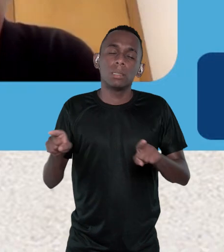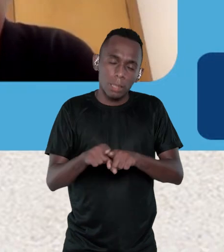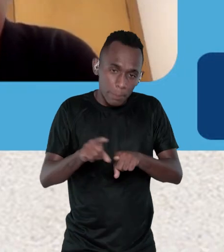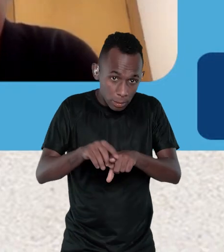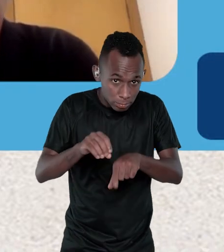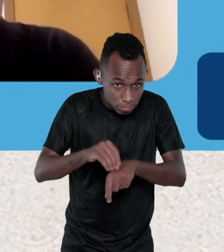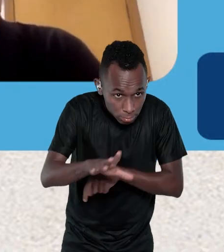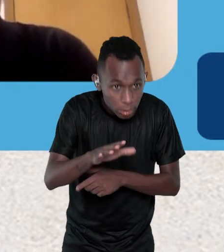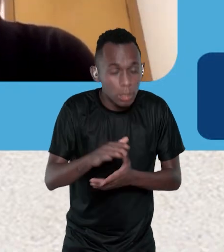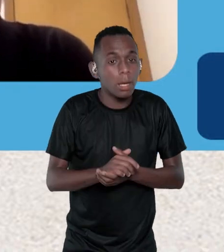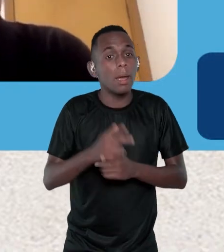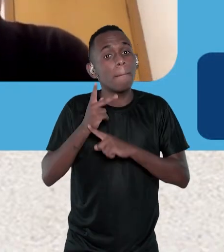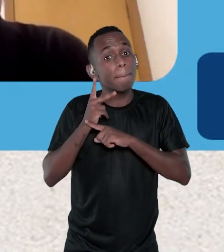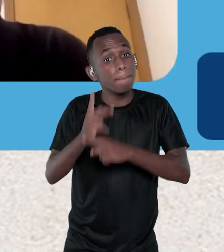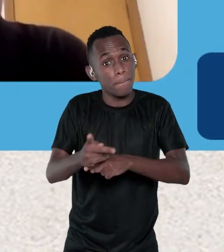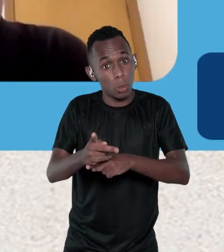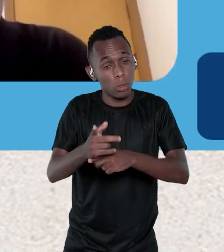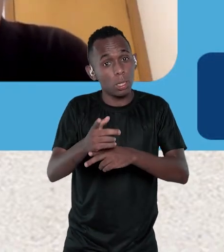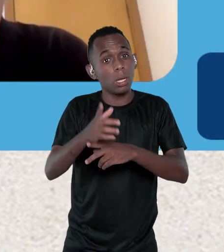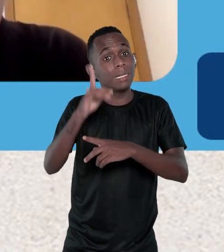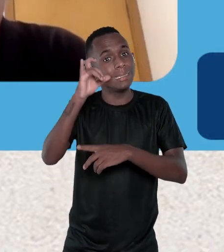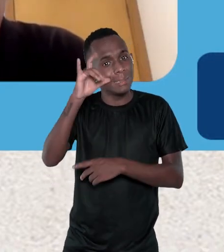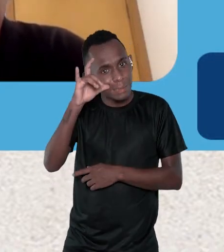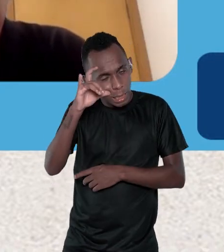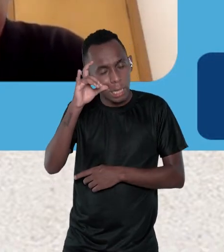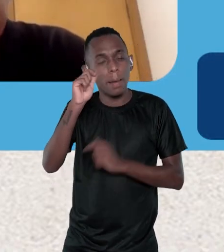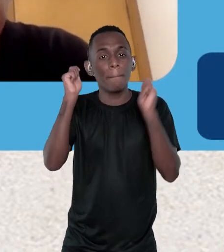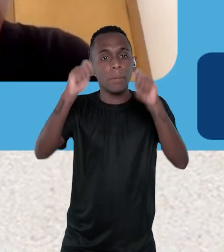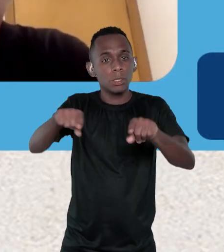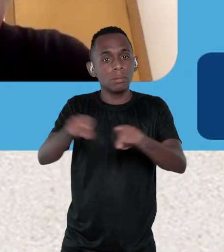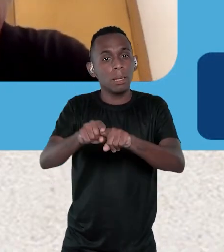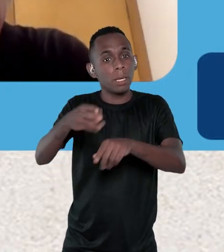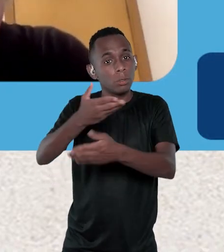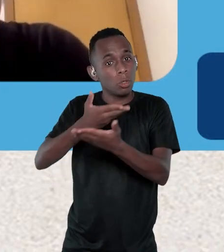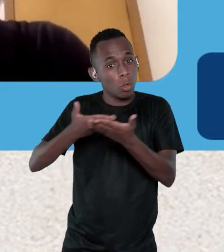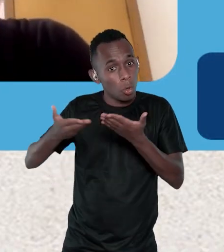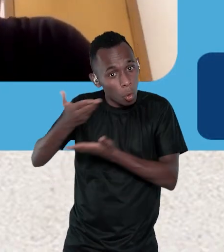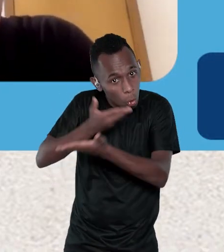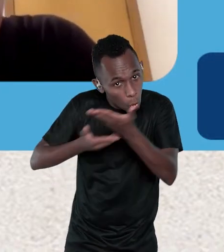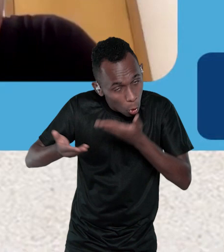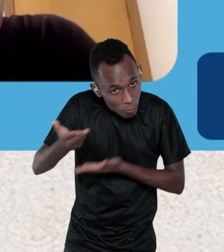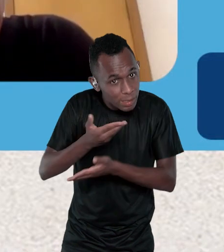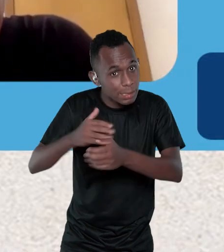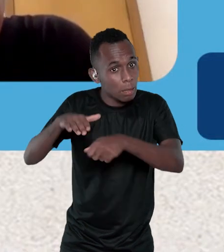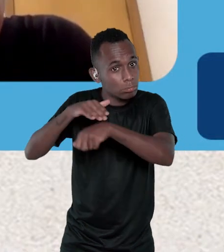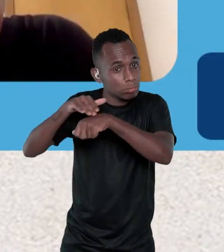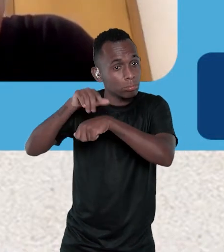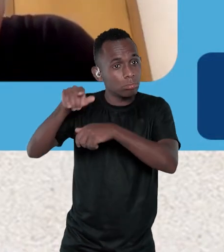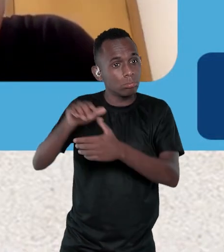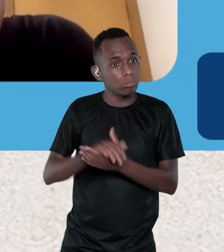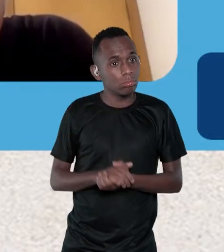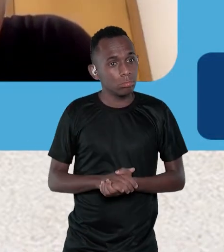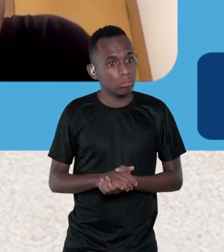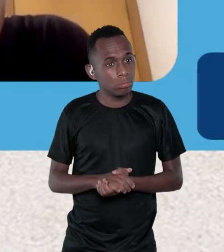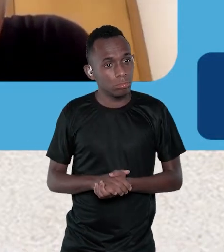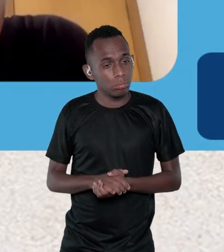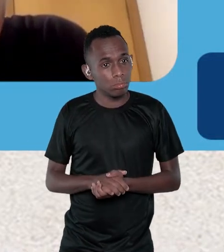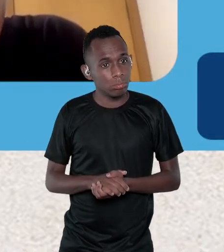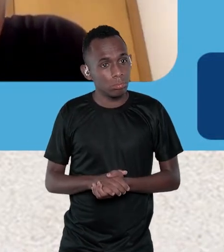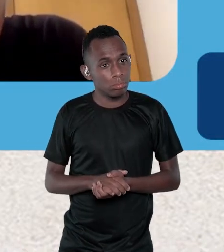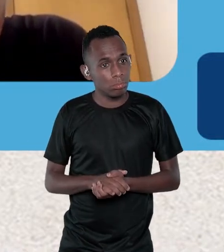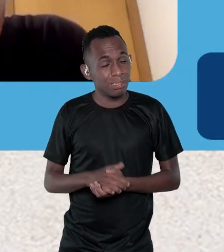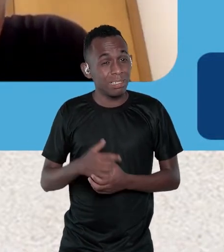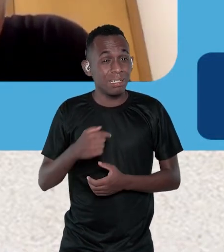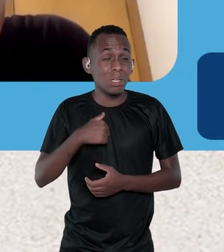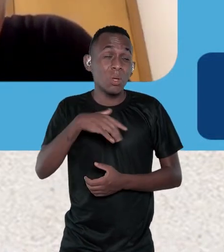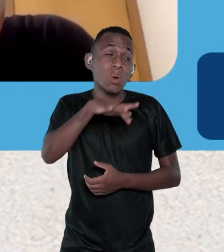conhecer mais o seu trabalho. Esse DVD que eu recomendo muitíssimo, eu acho que te procurar também pelo seu Instagram, né, e conversar